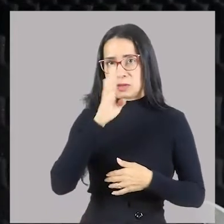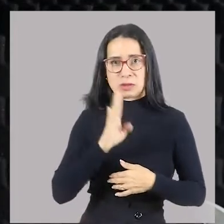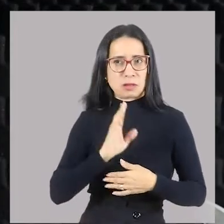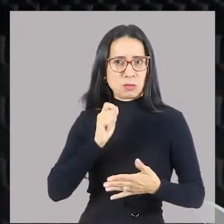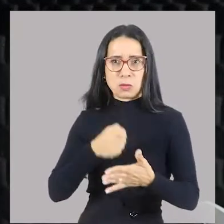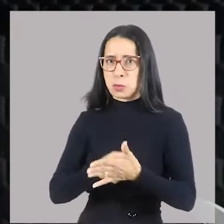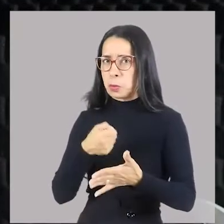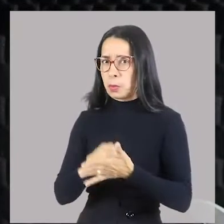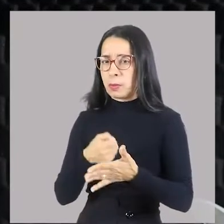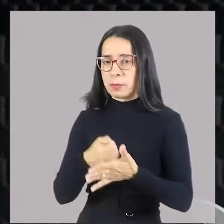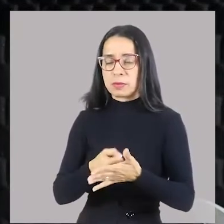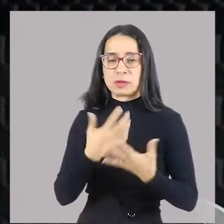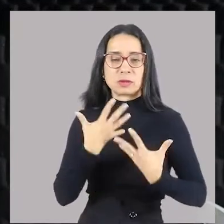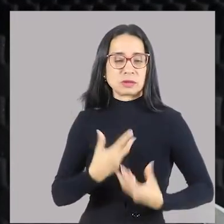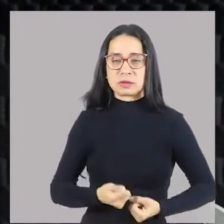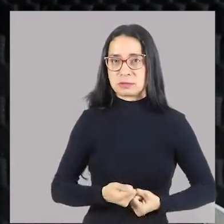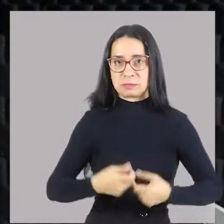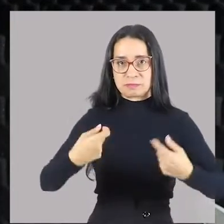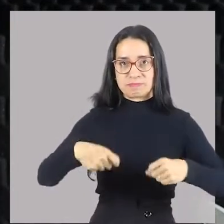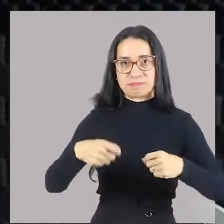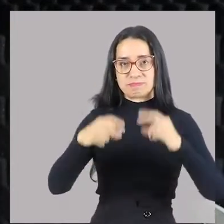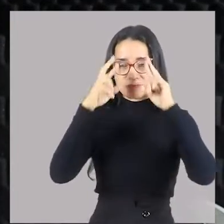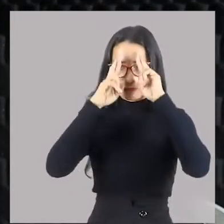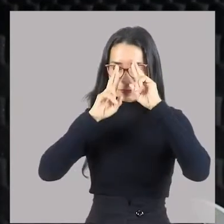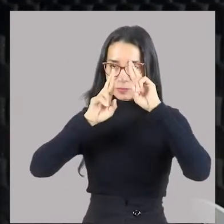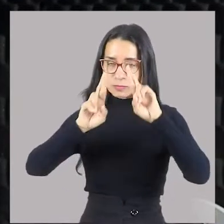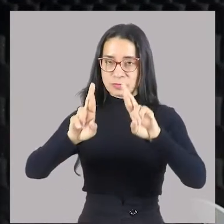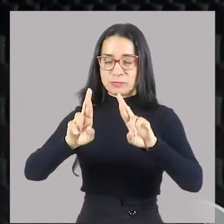aceitar. Você tem que respeitar.